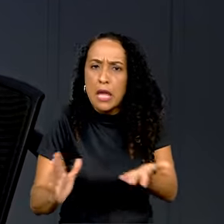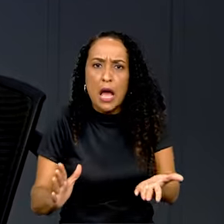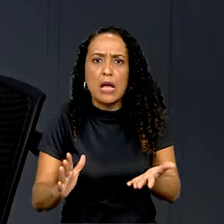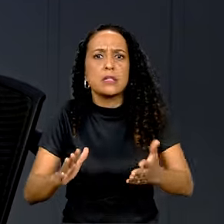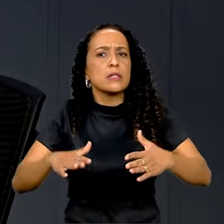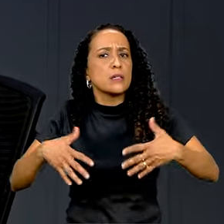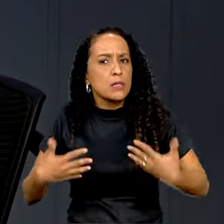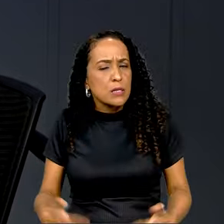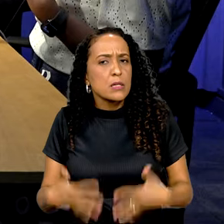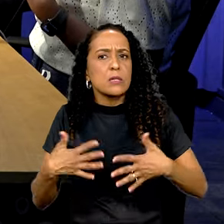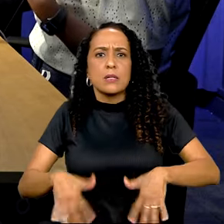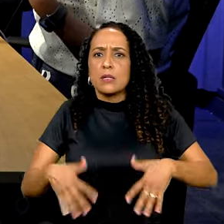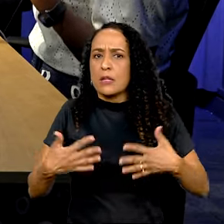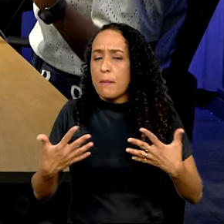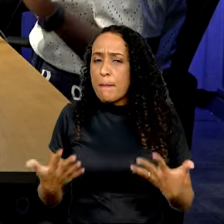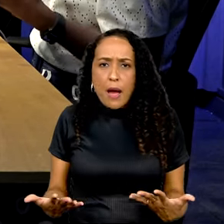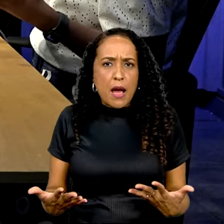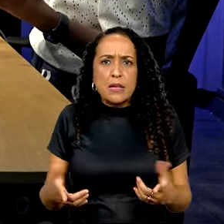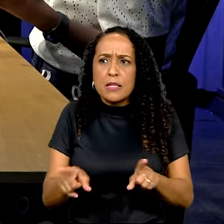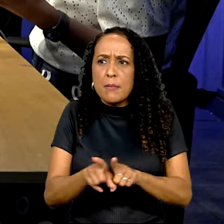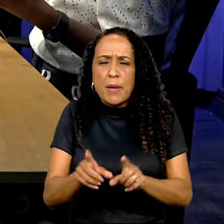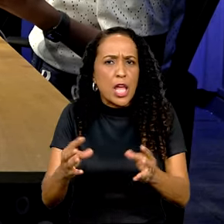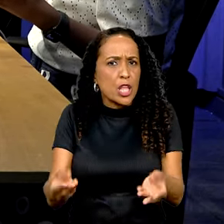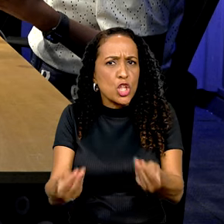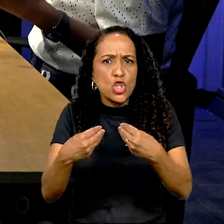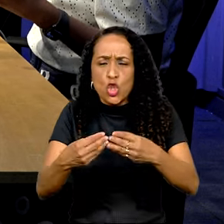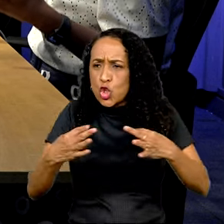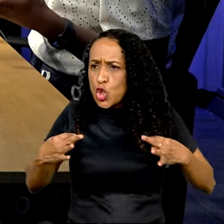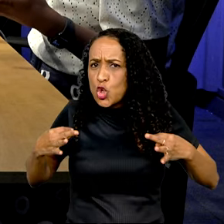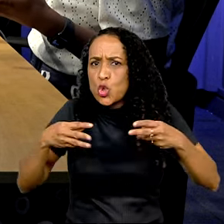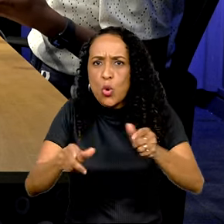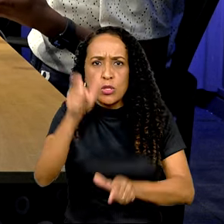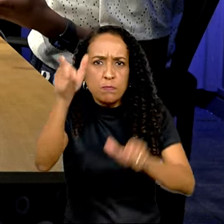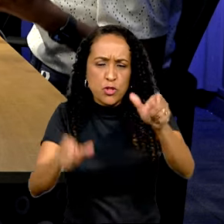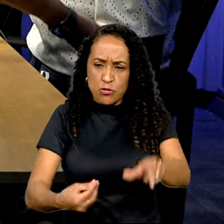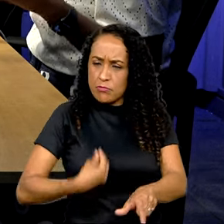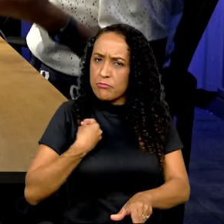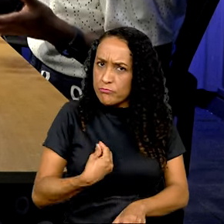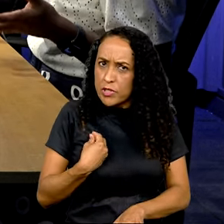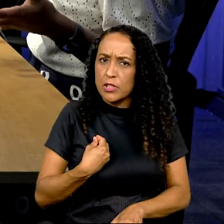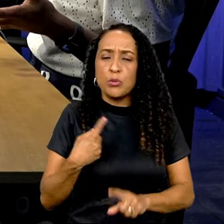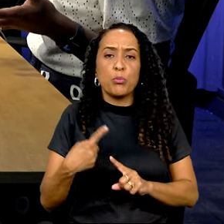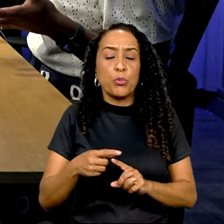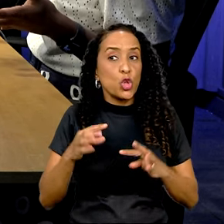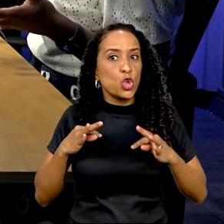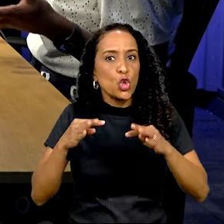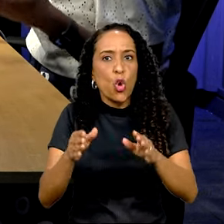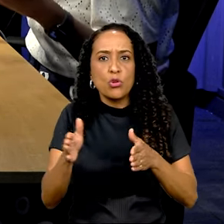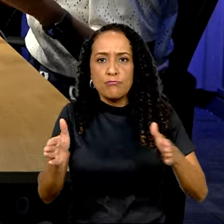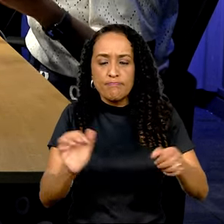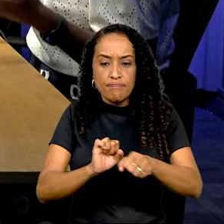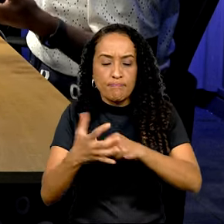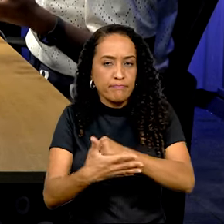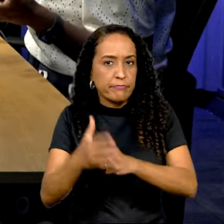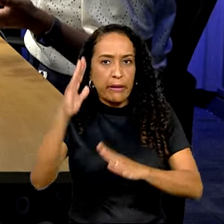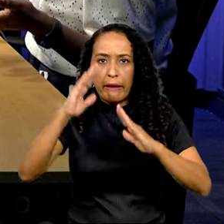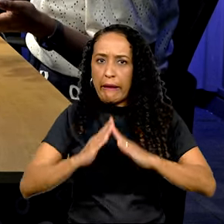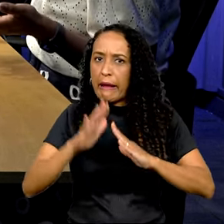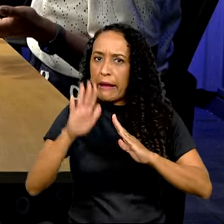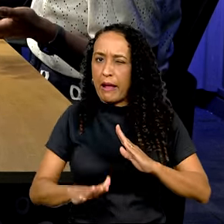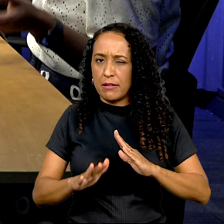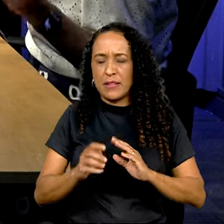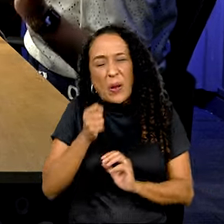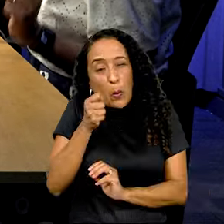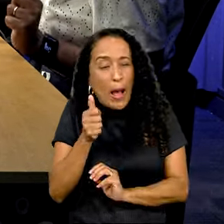tarefas eh trouxe pra vida de todo mundo estávamos todos em casa uhum bom